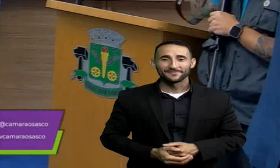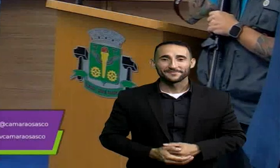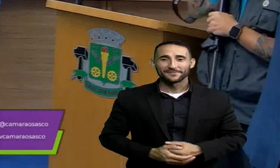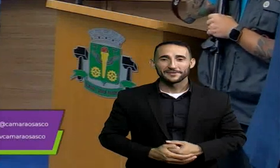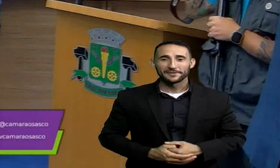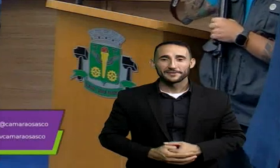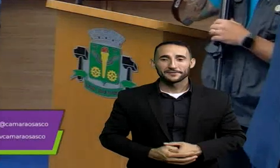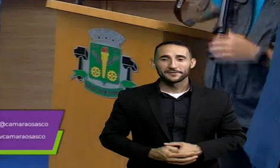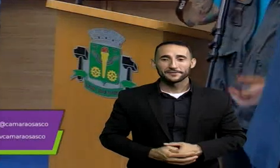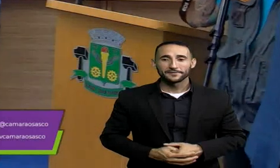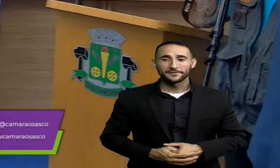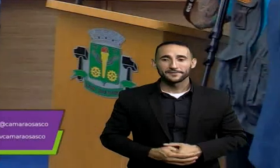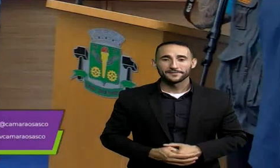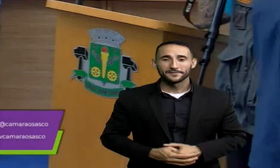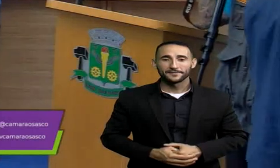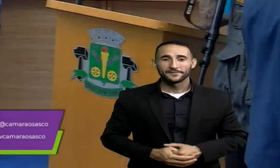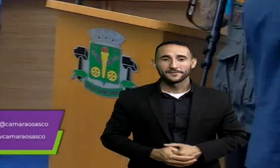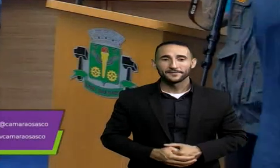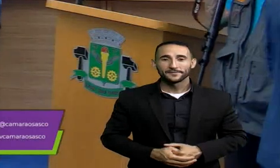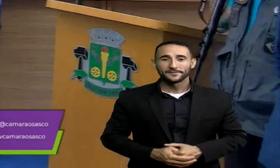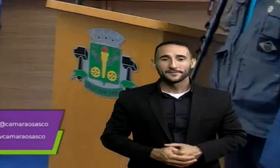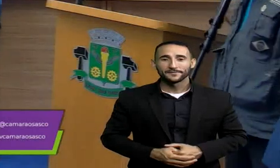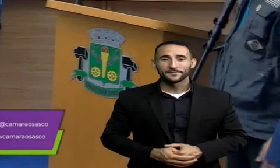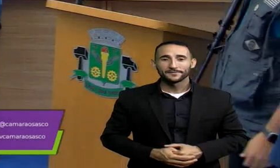Teruel 3 horas